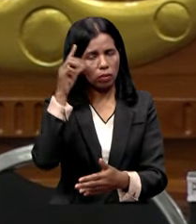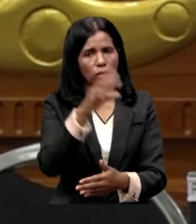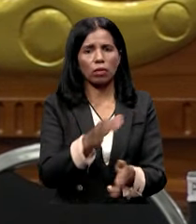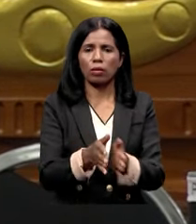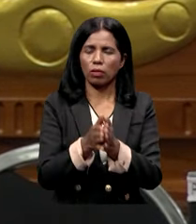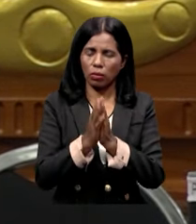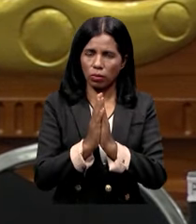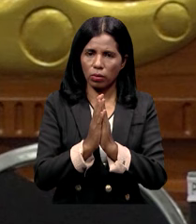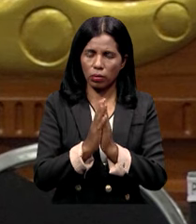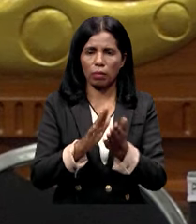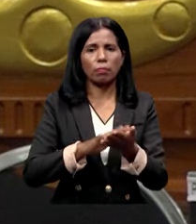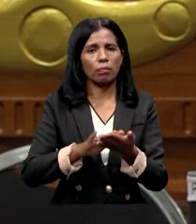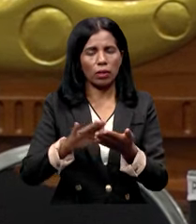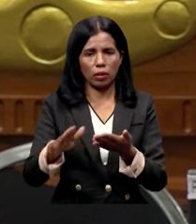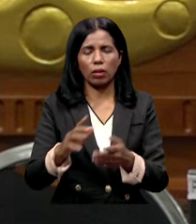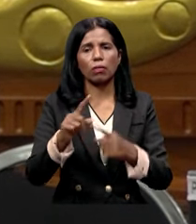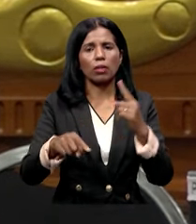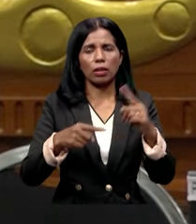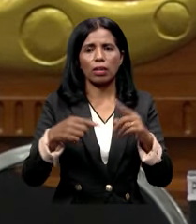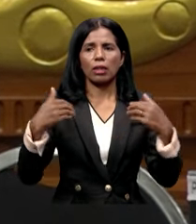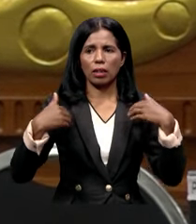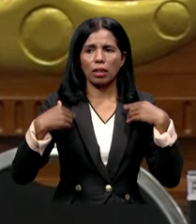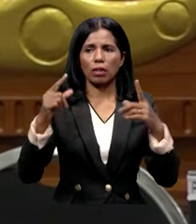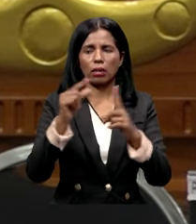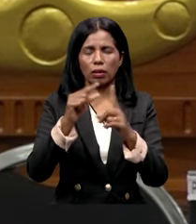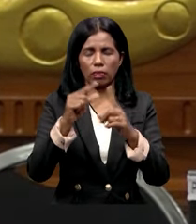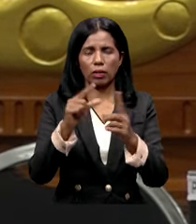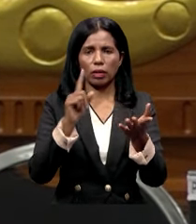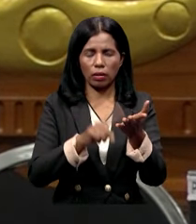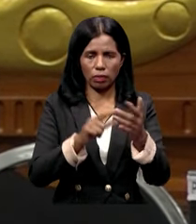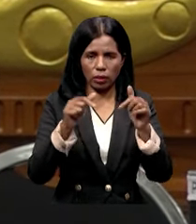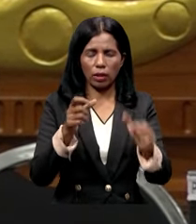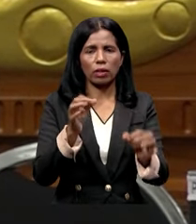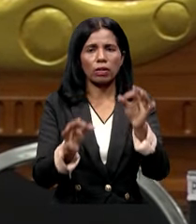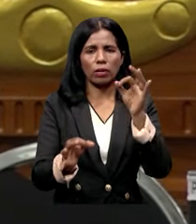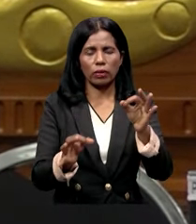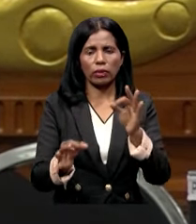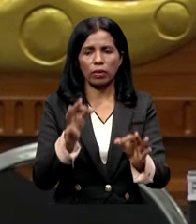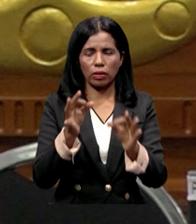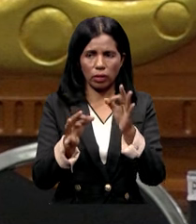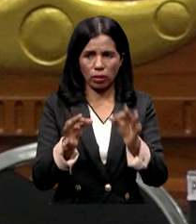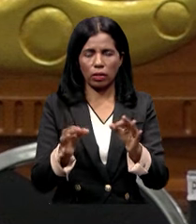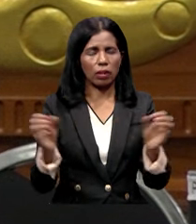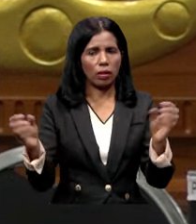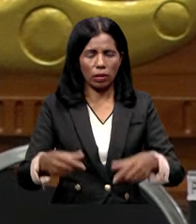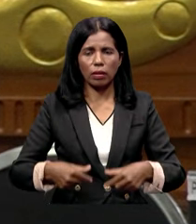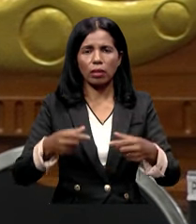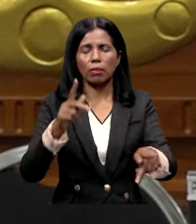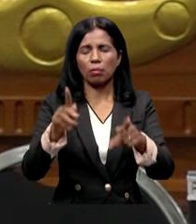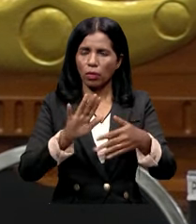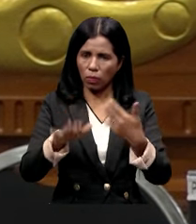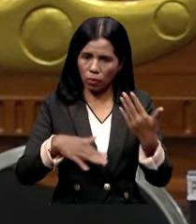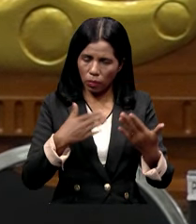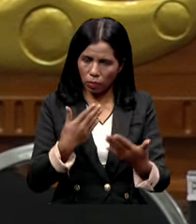russo perdão vai hira e a leafuan, e a debate, karik e a boat ruma no beke, lamuno ba povo ni laran,